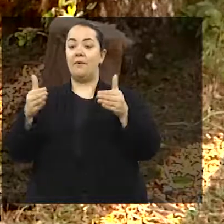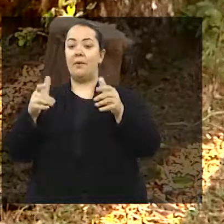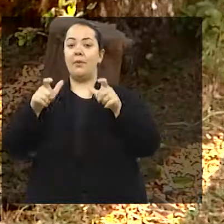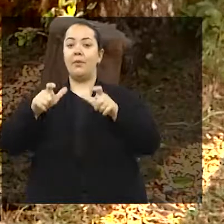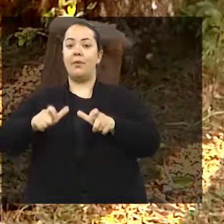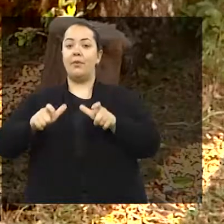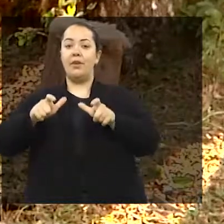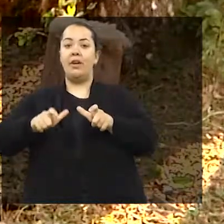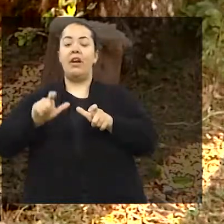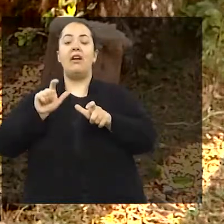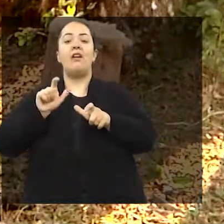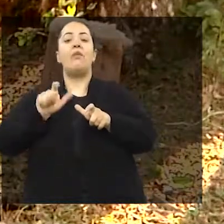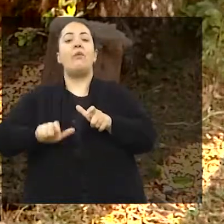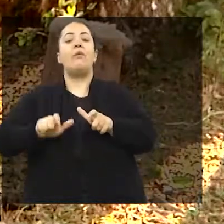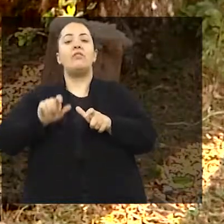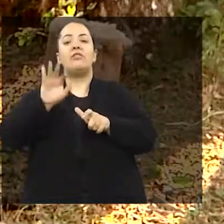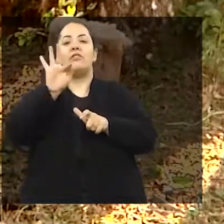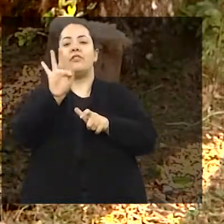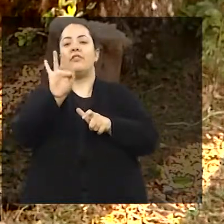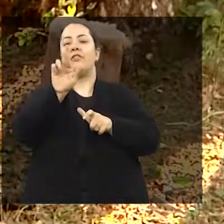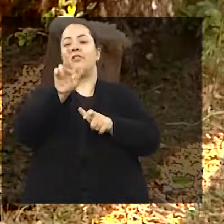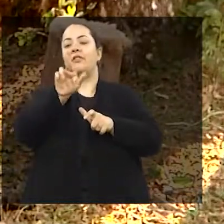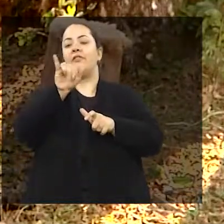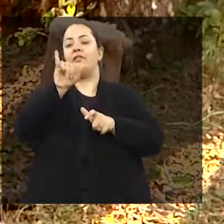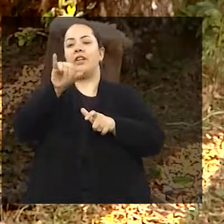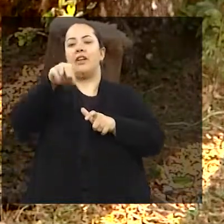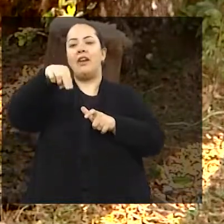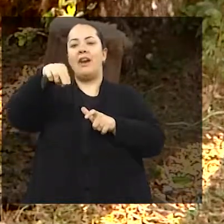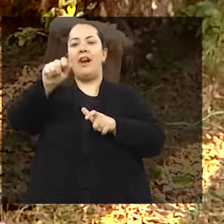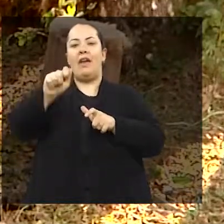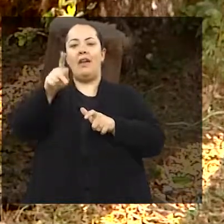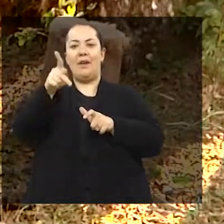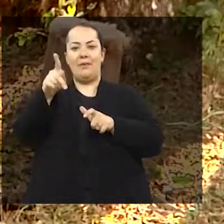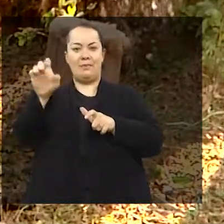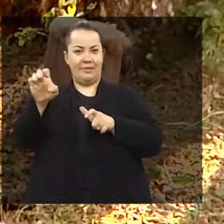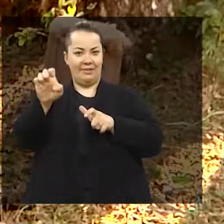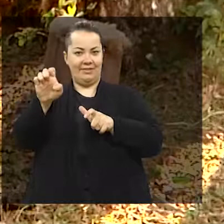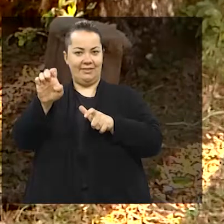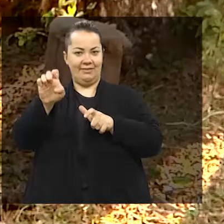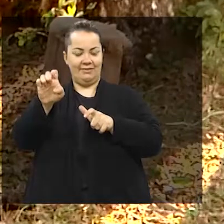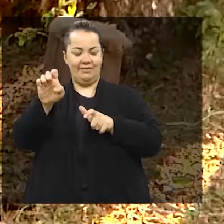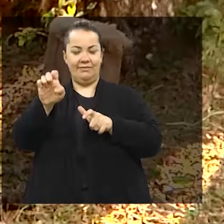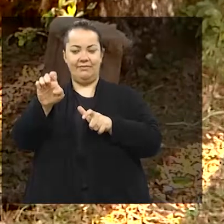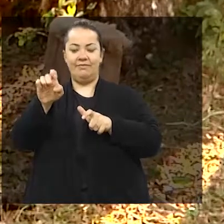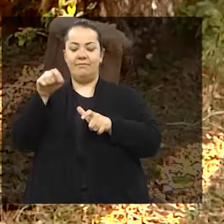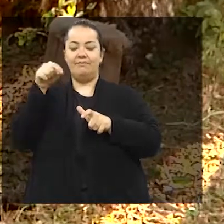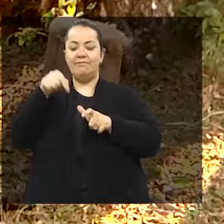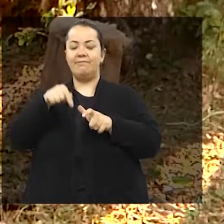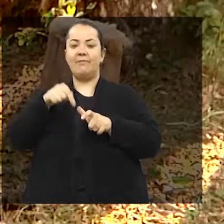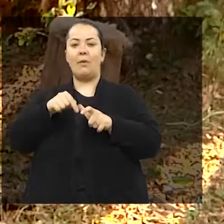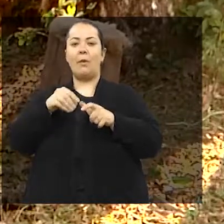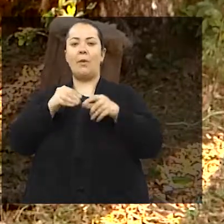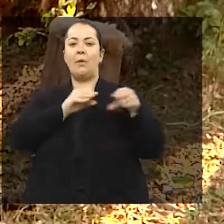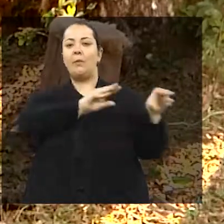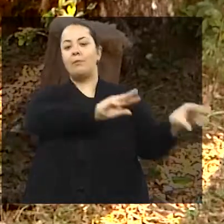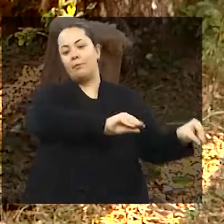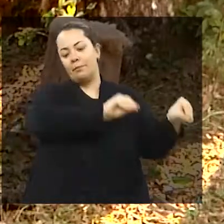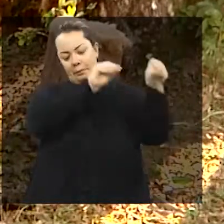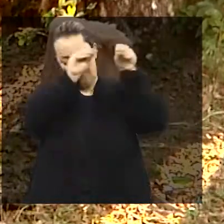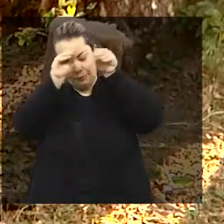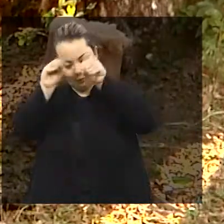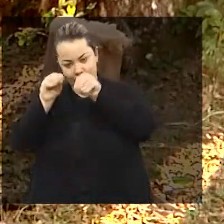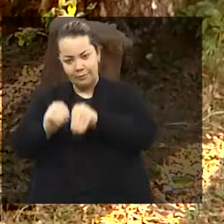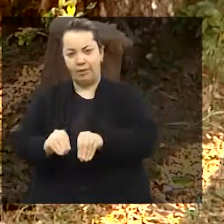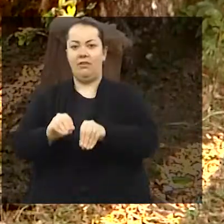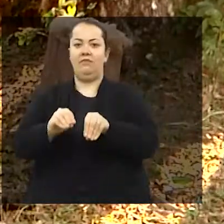igual mesmo com pequena redução de galpões mas foi excelente assim a gente ficou